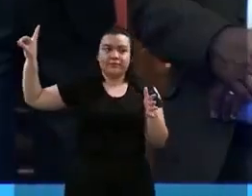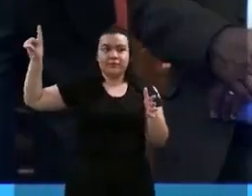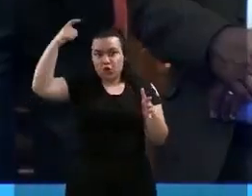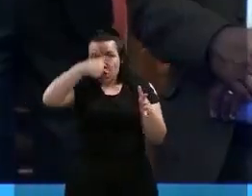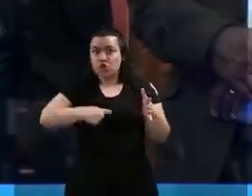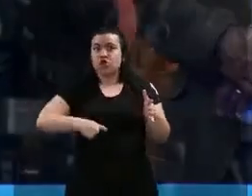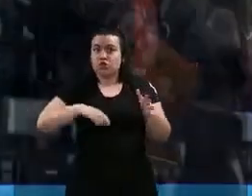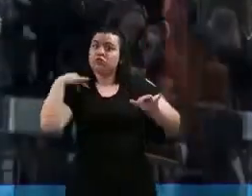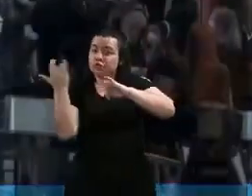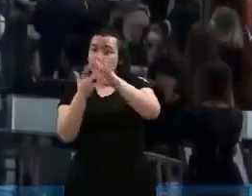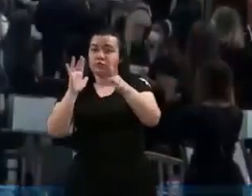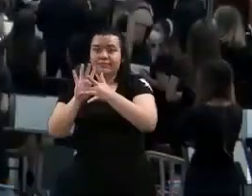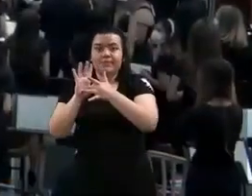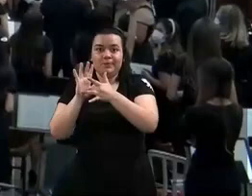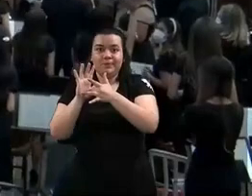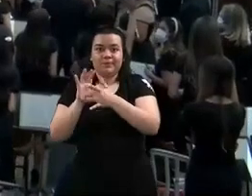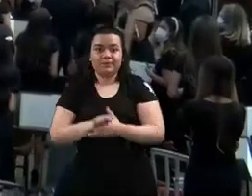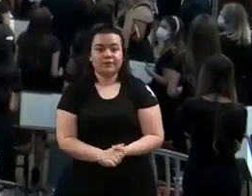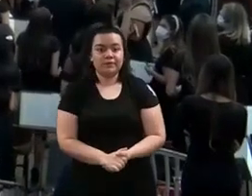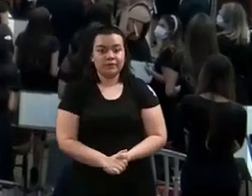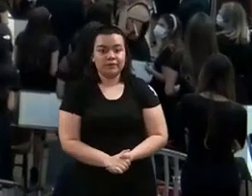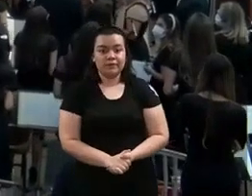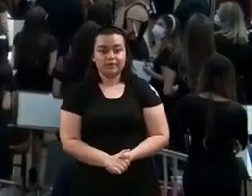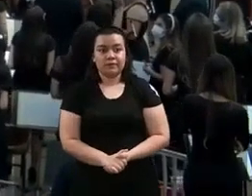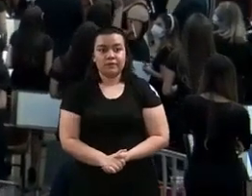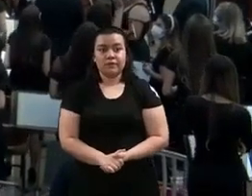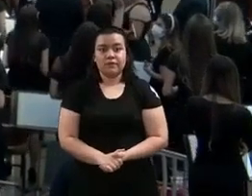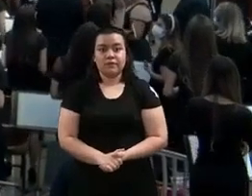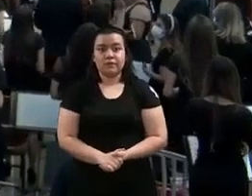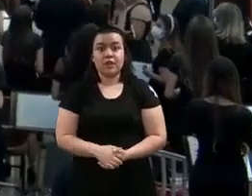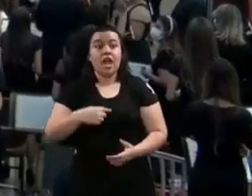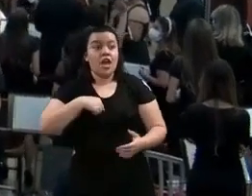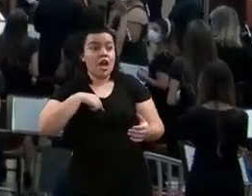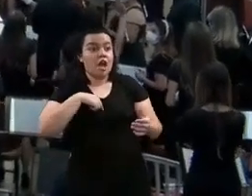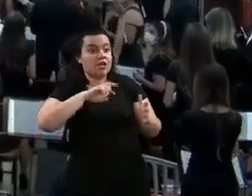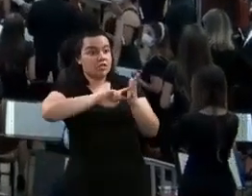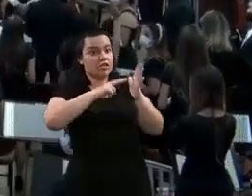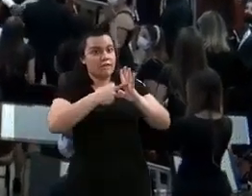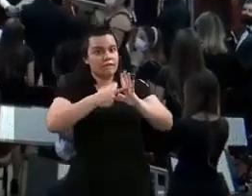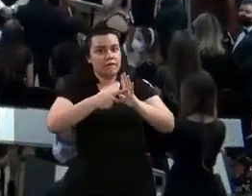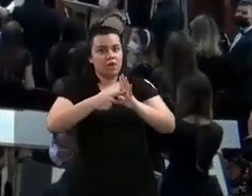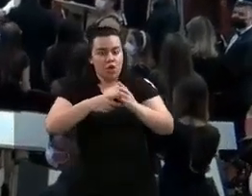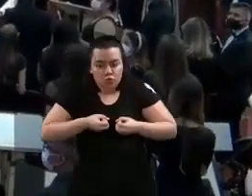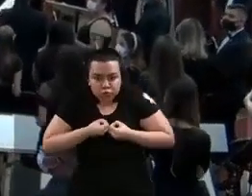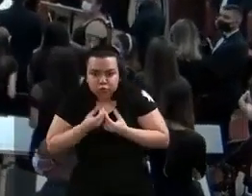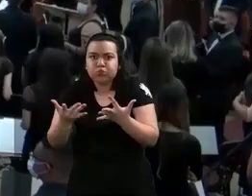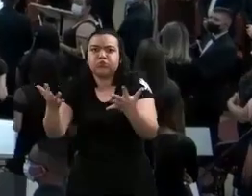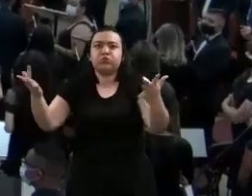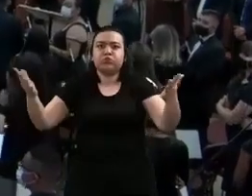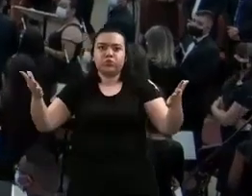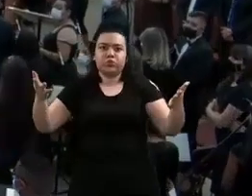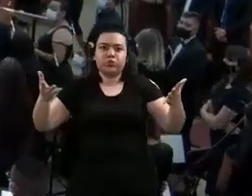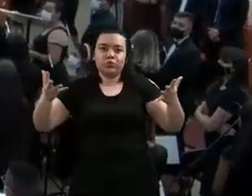Em João capítulo 4, eu sou a fonte de águas vivas. Em João capítulo 5, eu sou o Messias